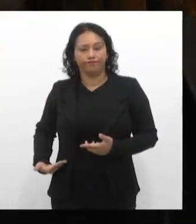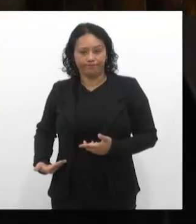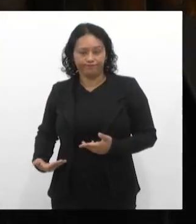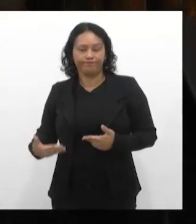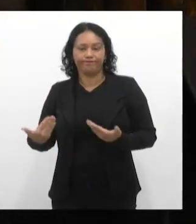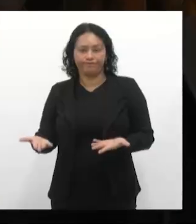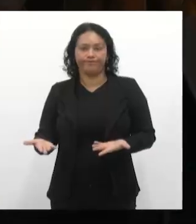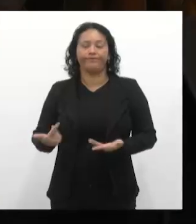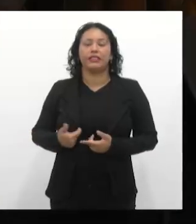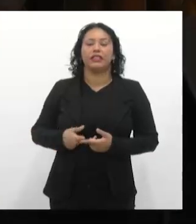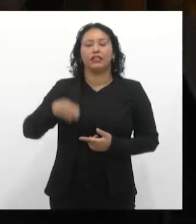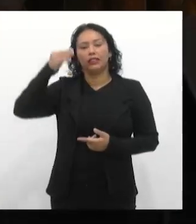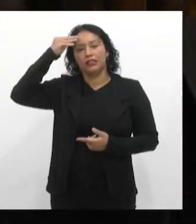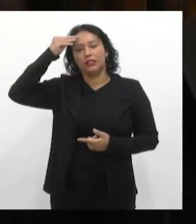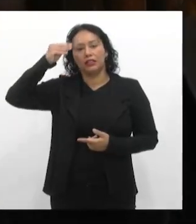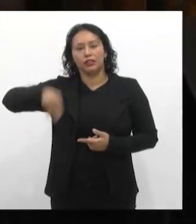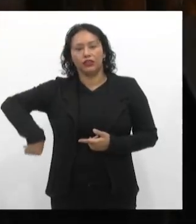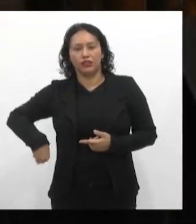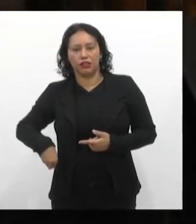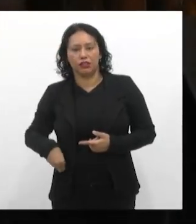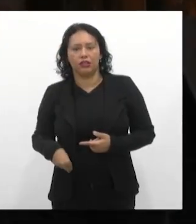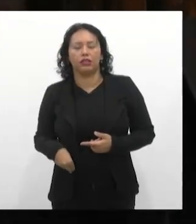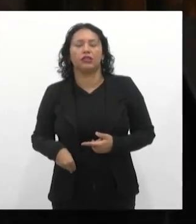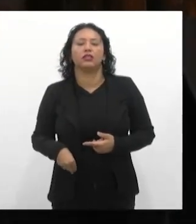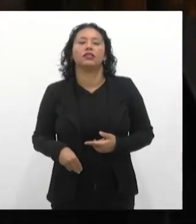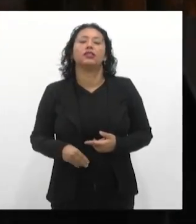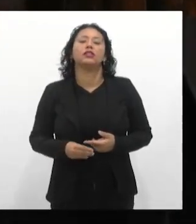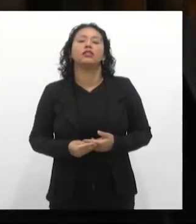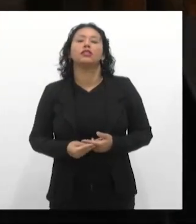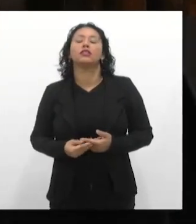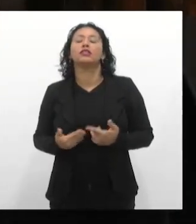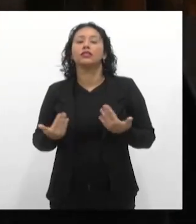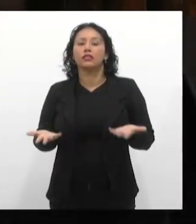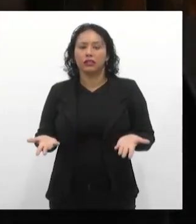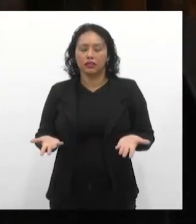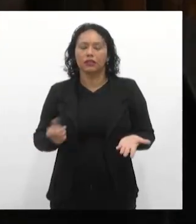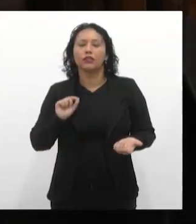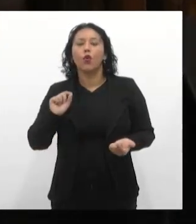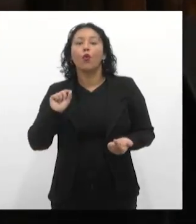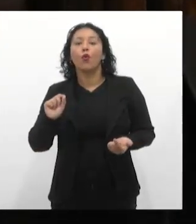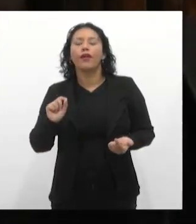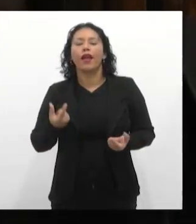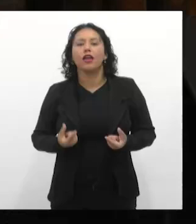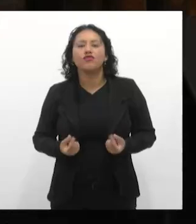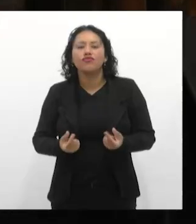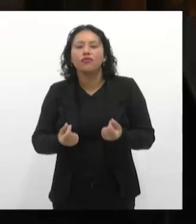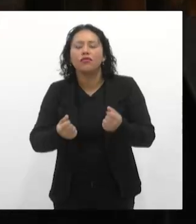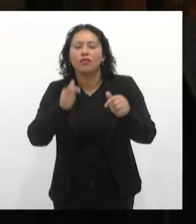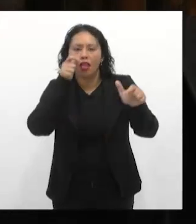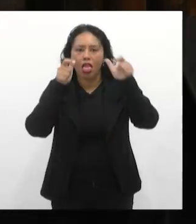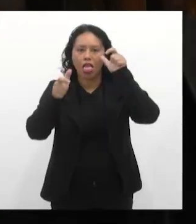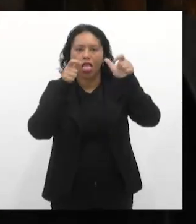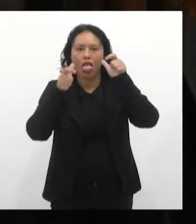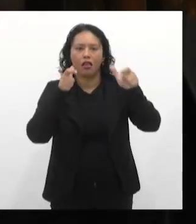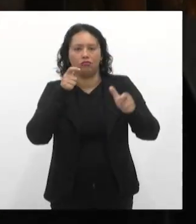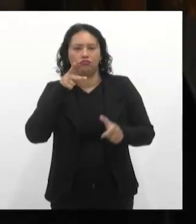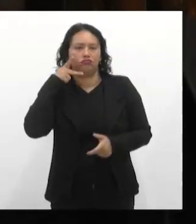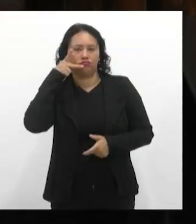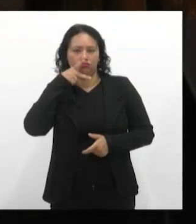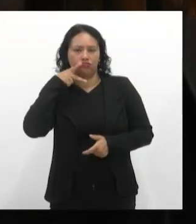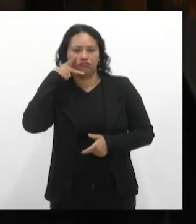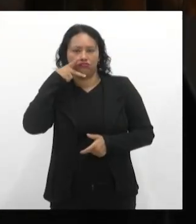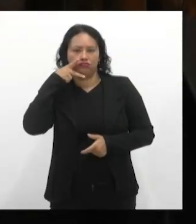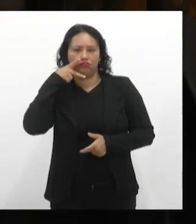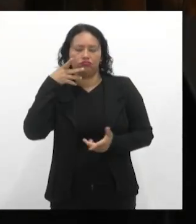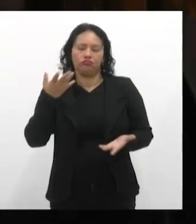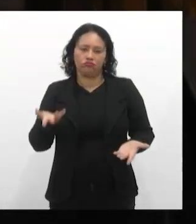renunciou covardemente, cassado e inelegível por 8 anos por abuso de poder econômico e político na estrutura do governo do